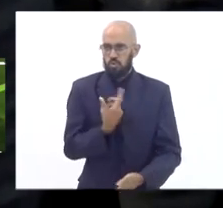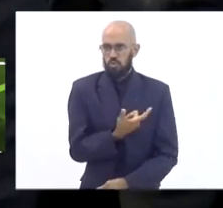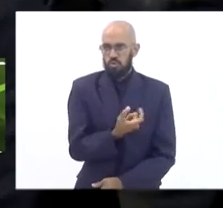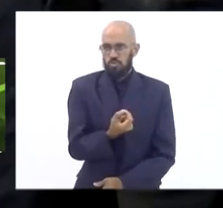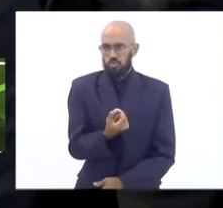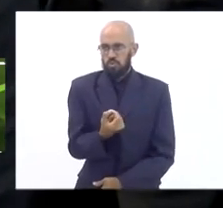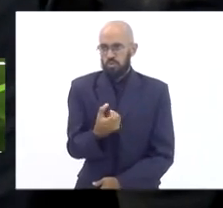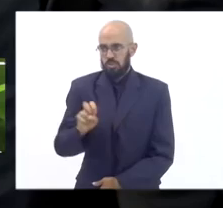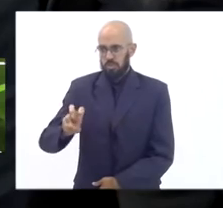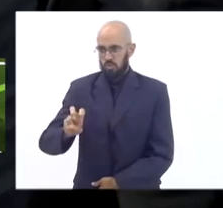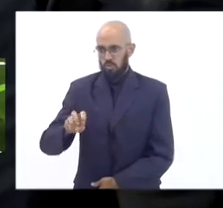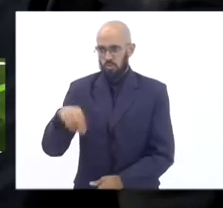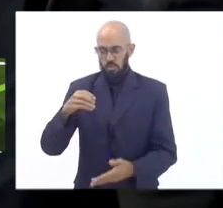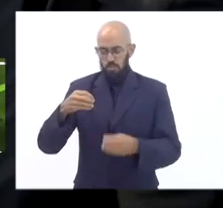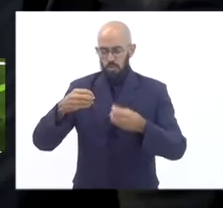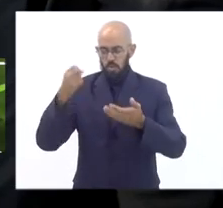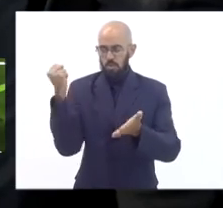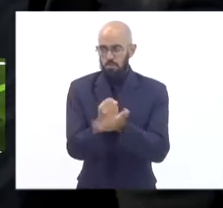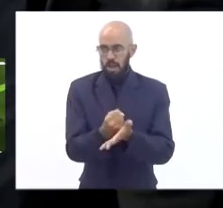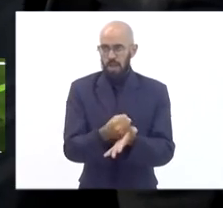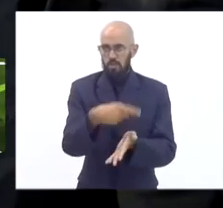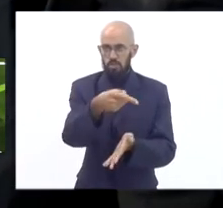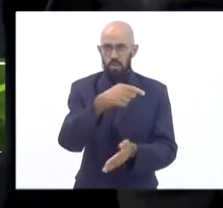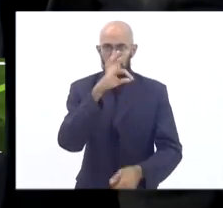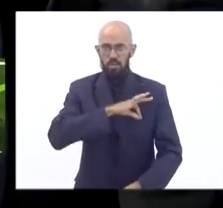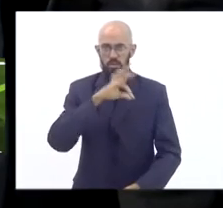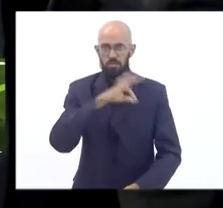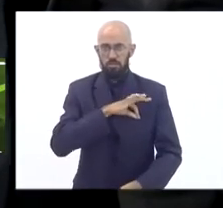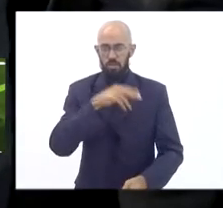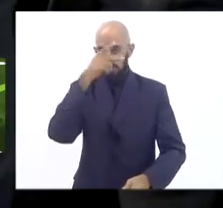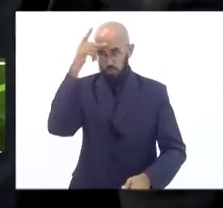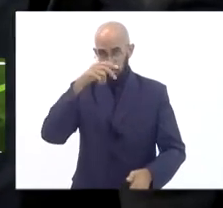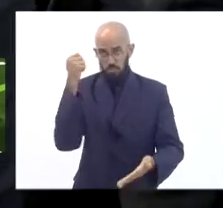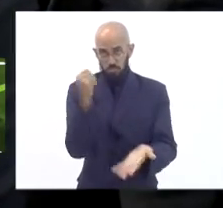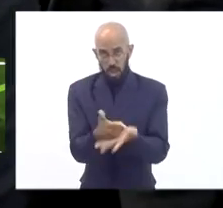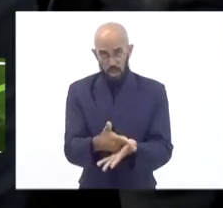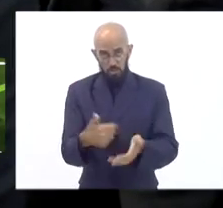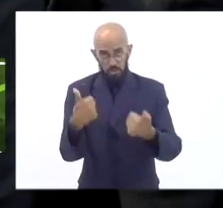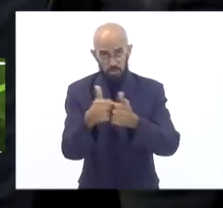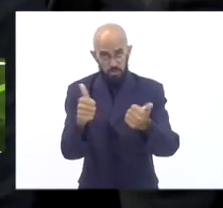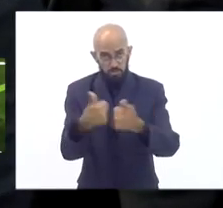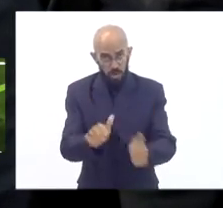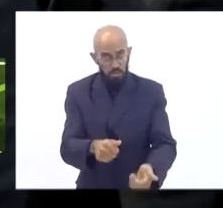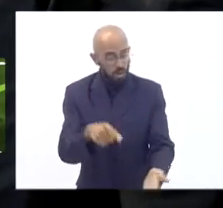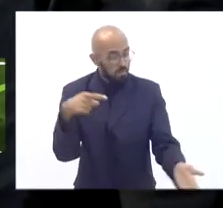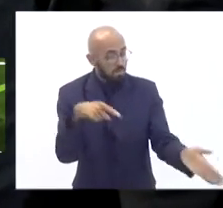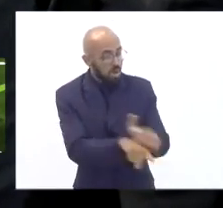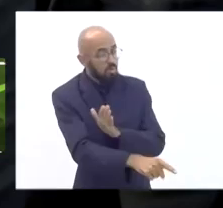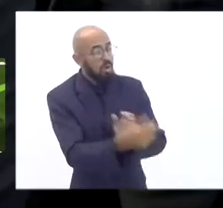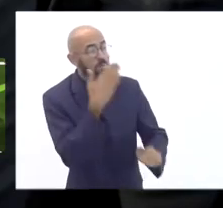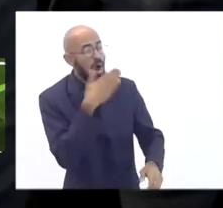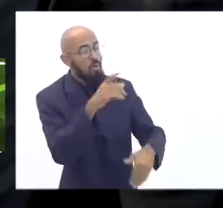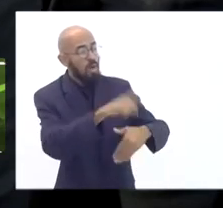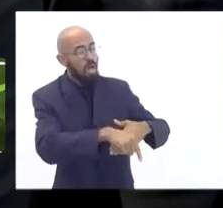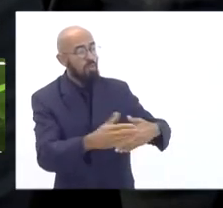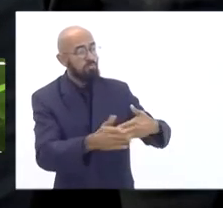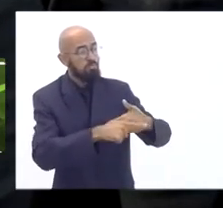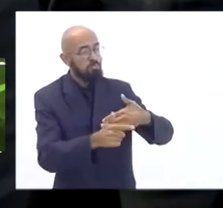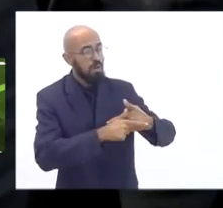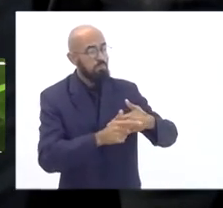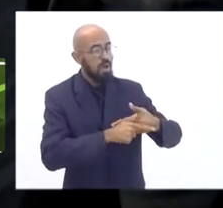impacto na renda daquele que paga a tarifa de transporte. Eu me pergunto o que essa Câmara faz.